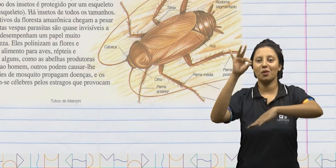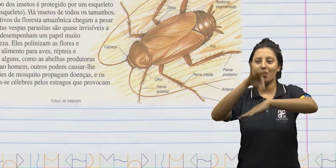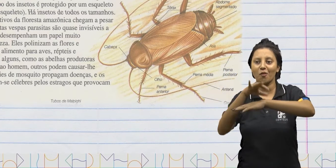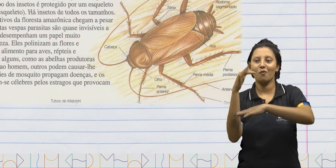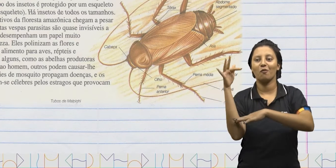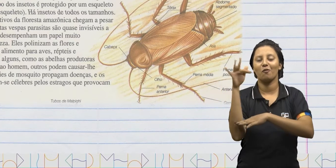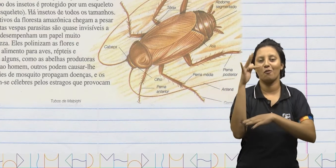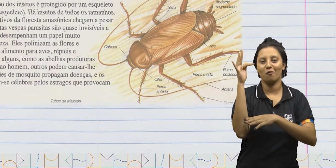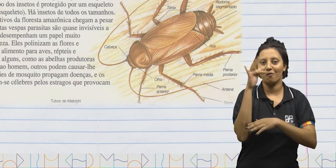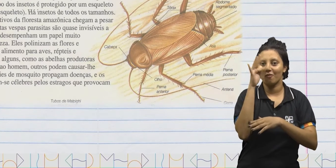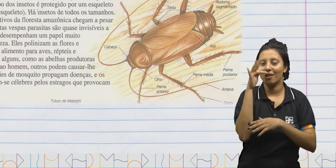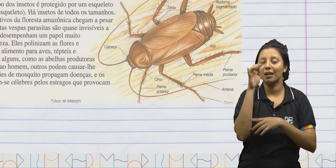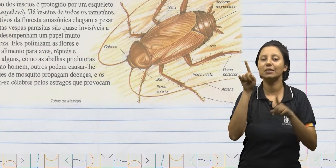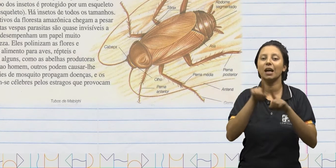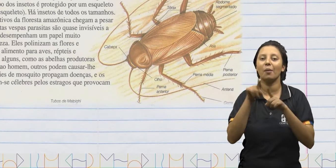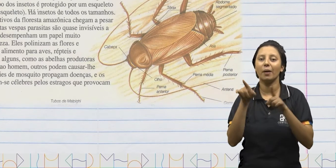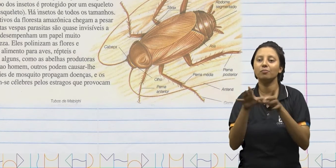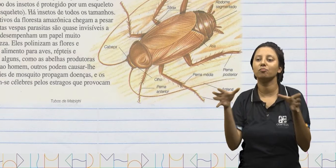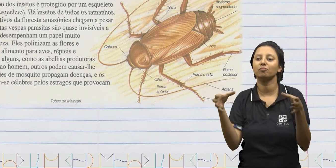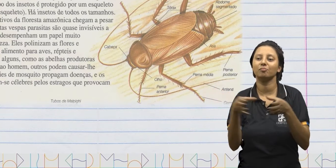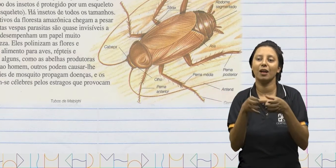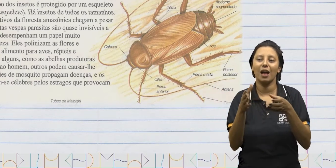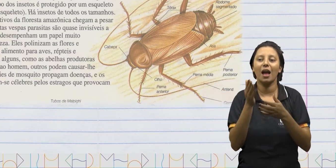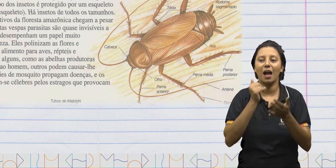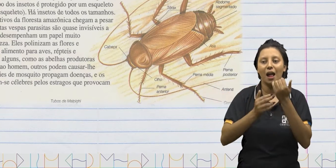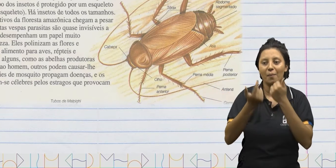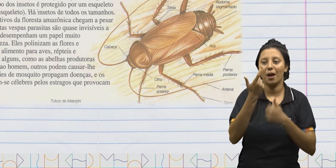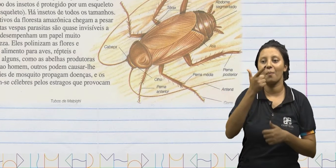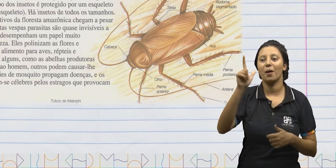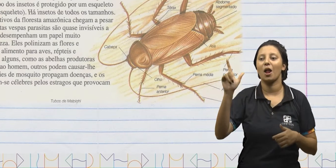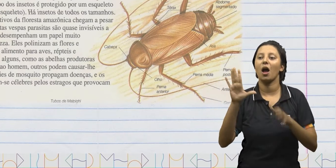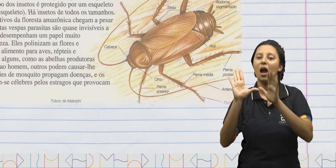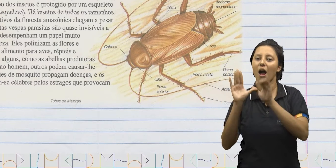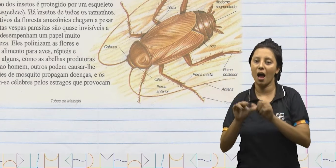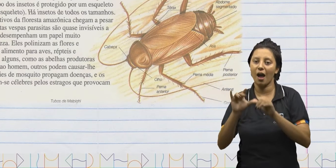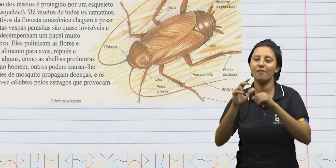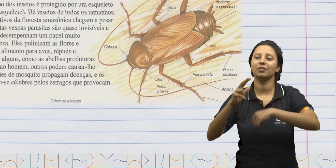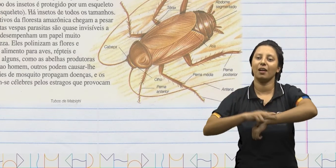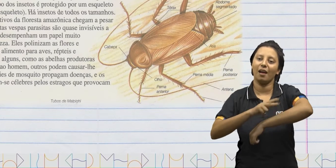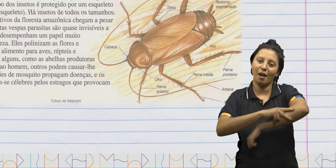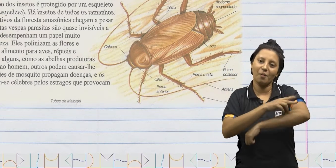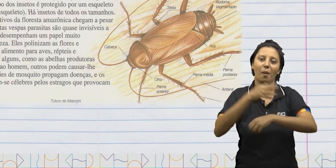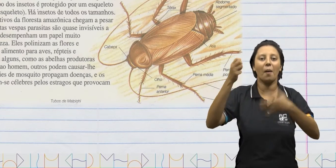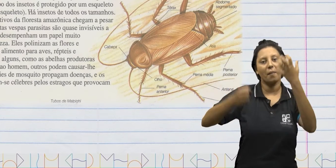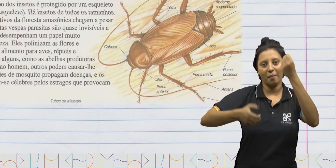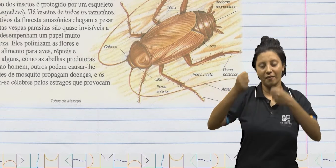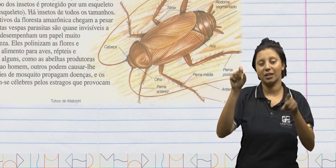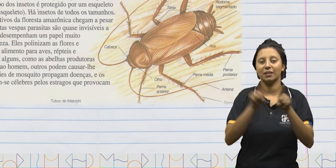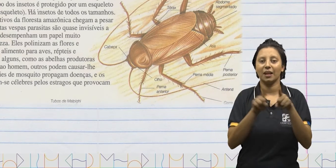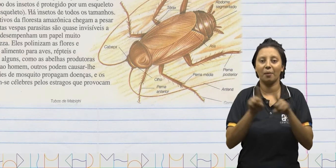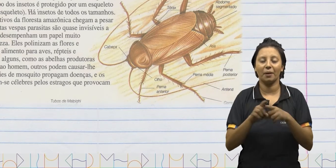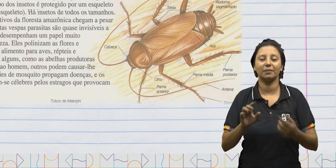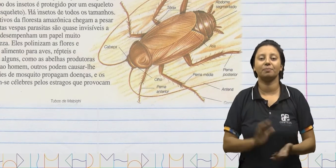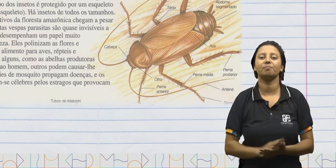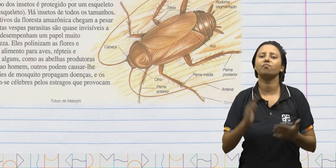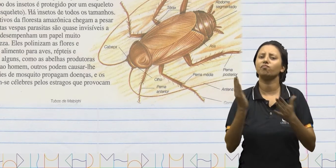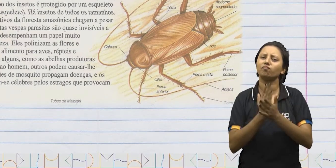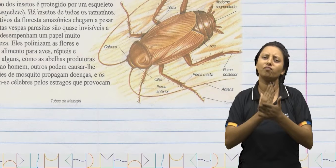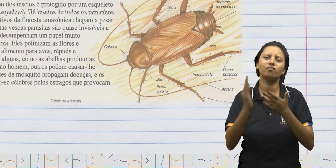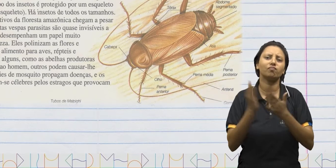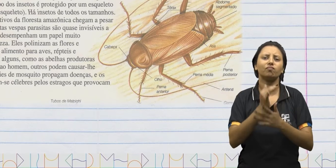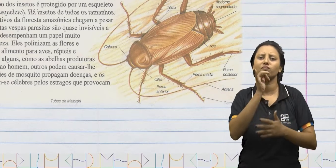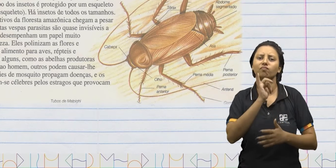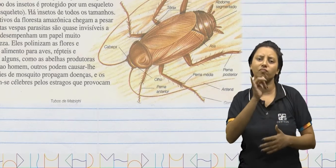flores e constituem fonte de alimento para aves, répteis e mamíferos. Embora alguns, como